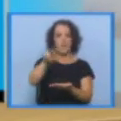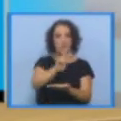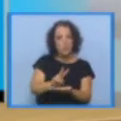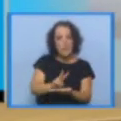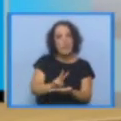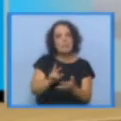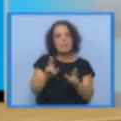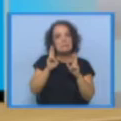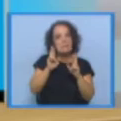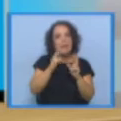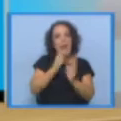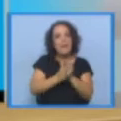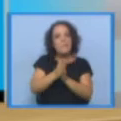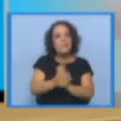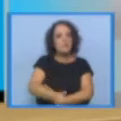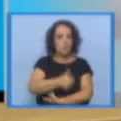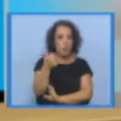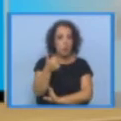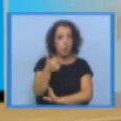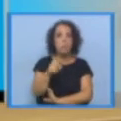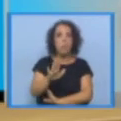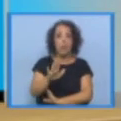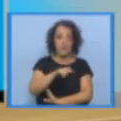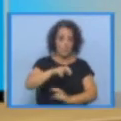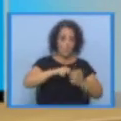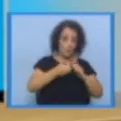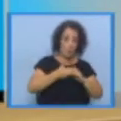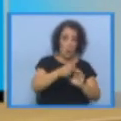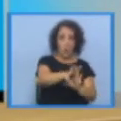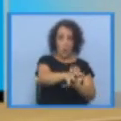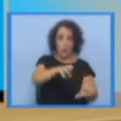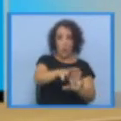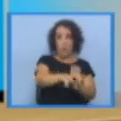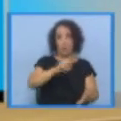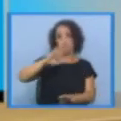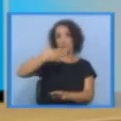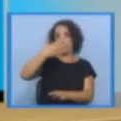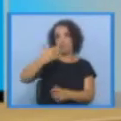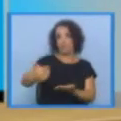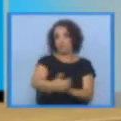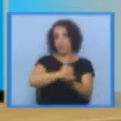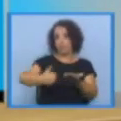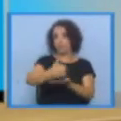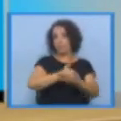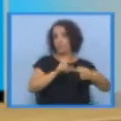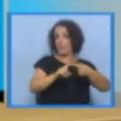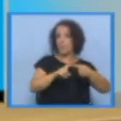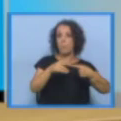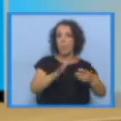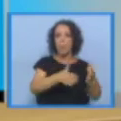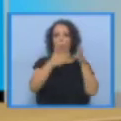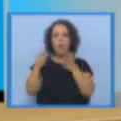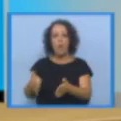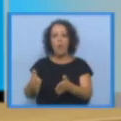bocadinho melhor explorada. Mas depois, a seguir a este problema da exploração da grande fonte de riqueza, há a ausência total